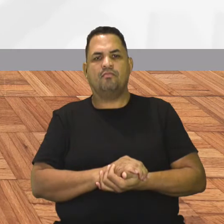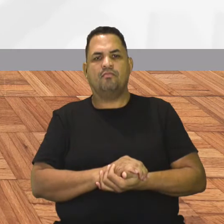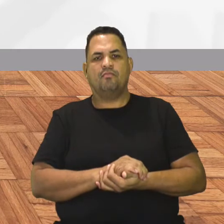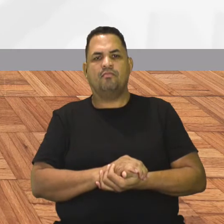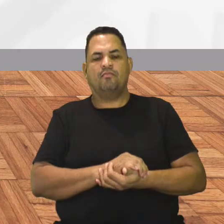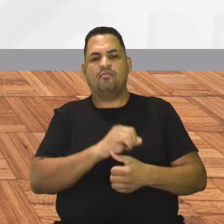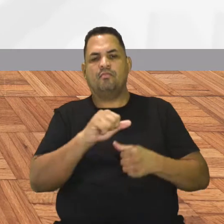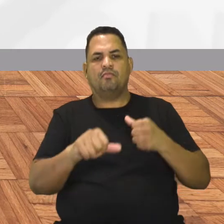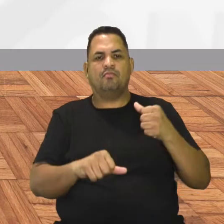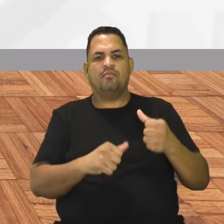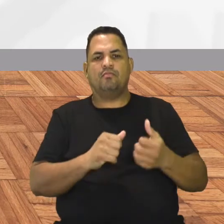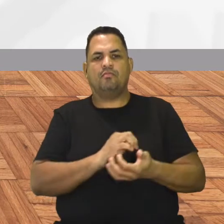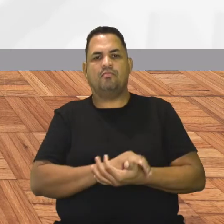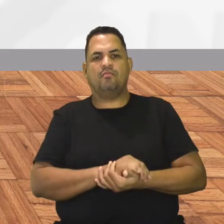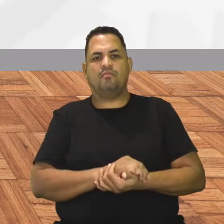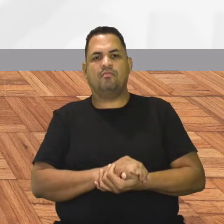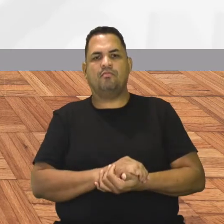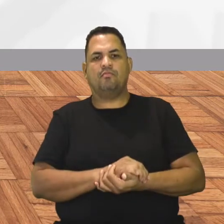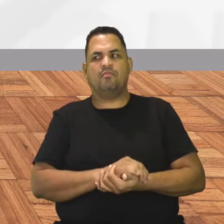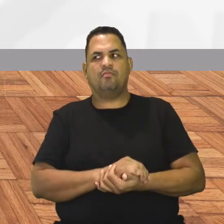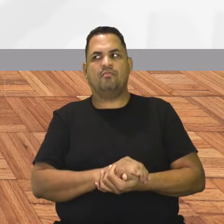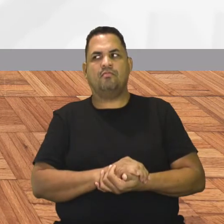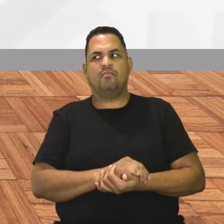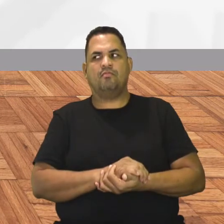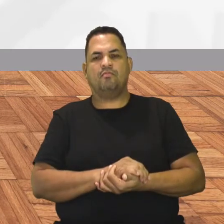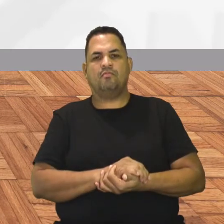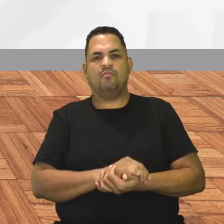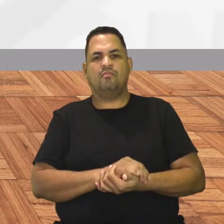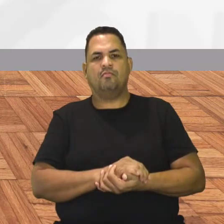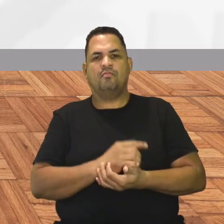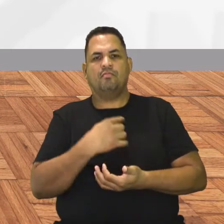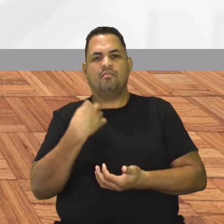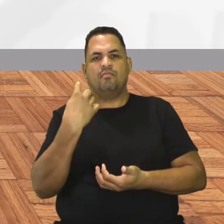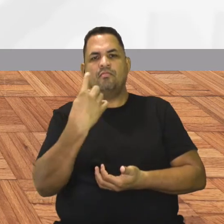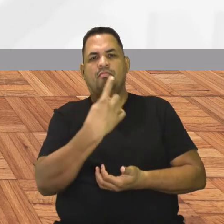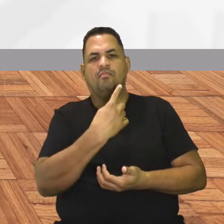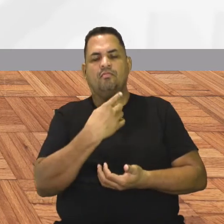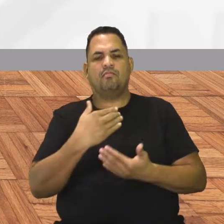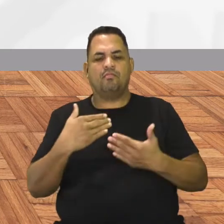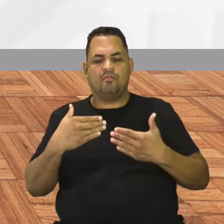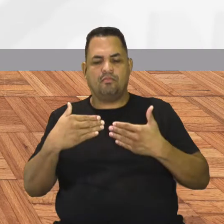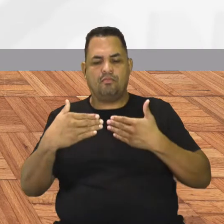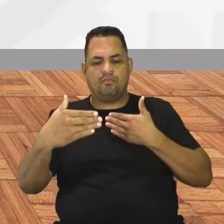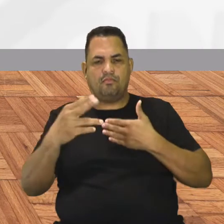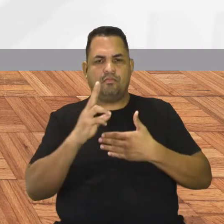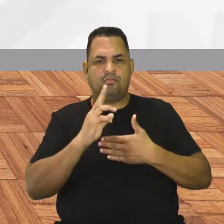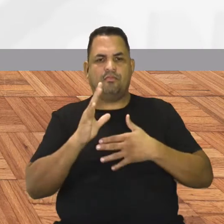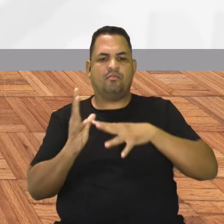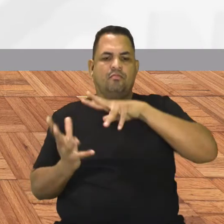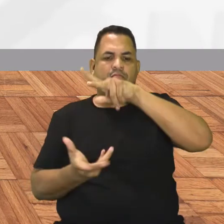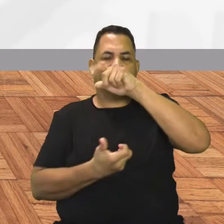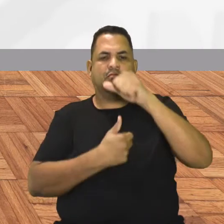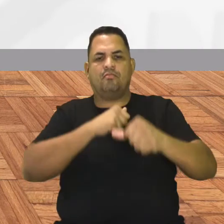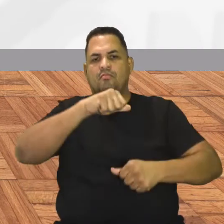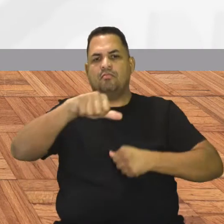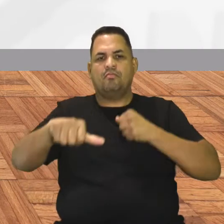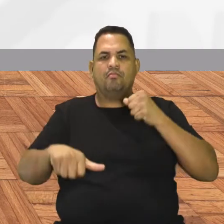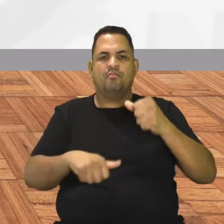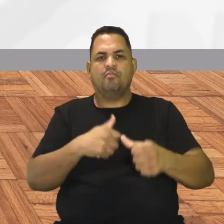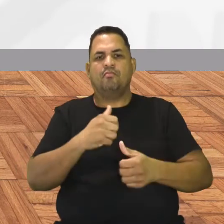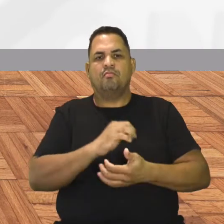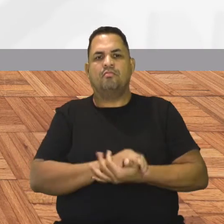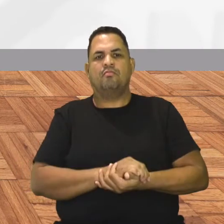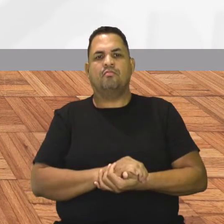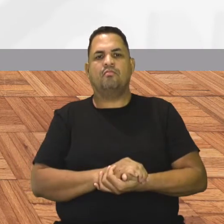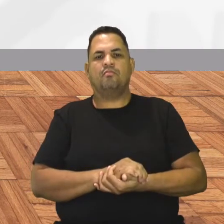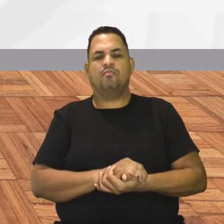essa transformação. Tá? Nós estamos aqui passando por um processo. O mundo está se transformando.